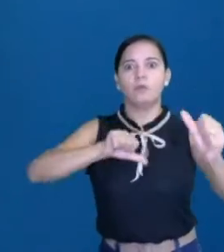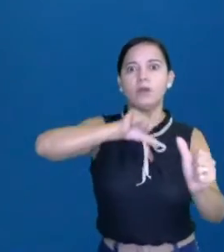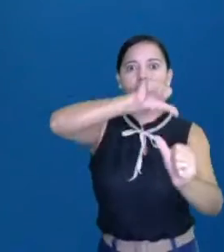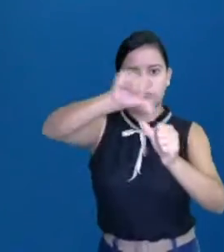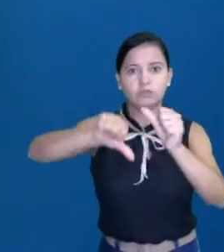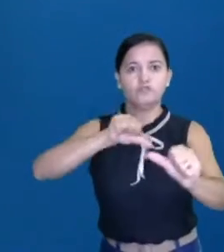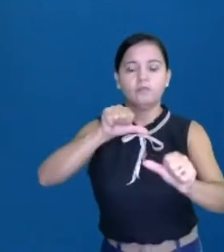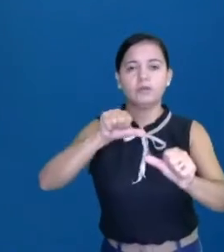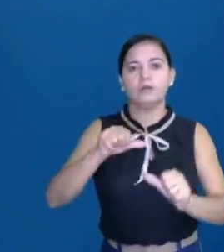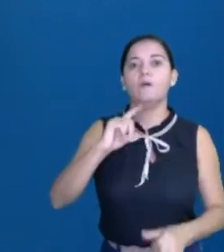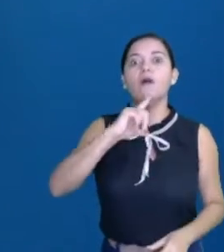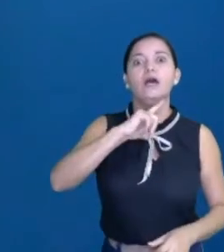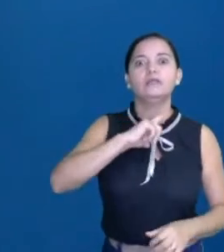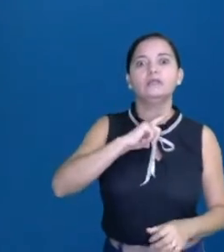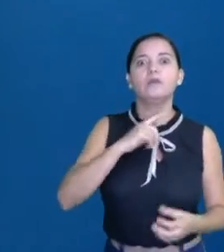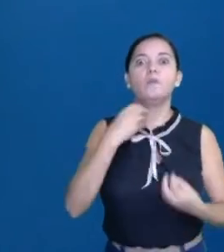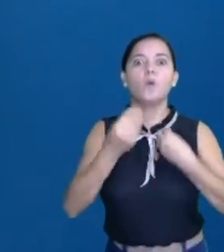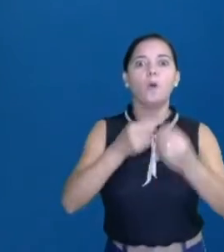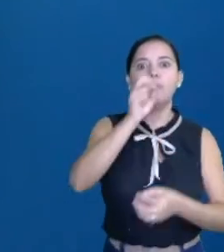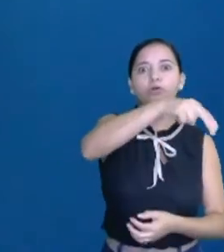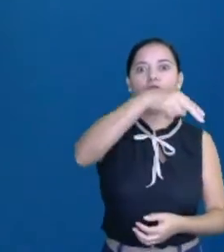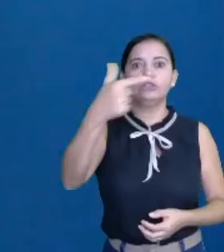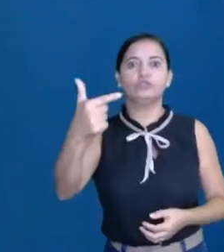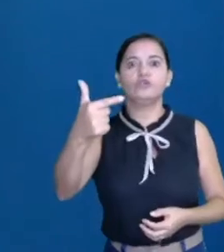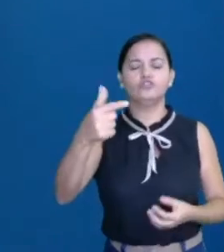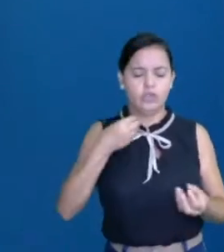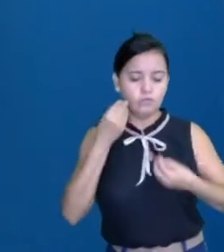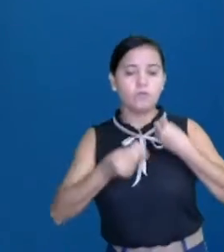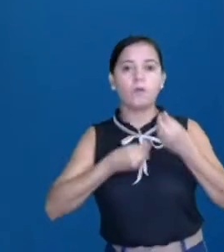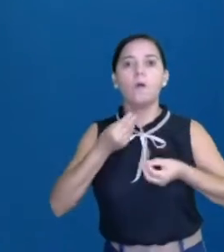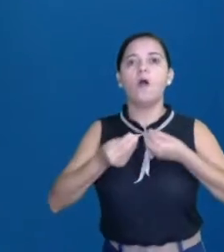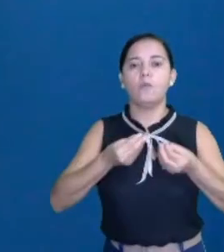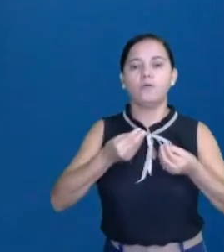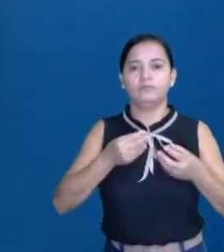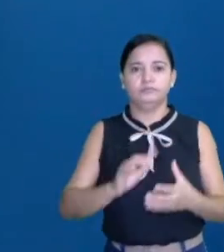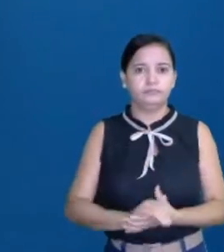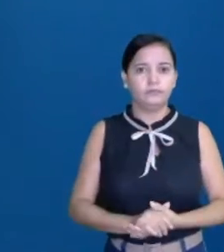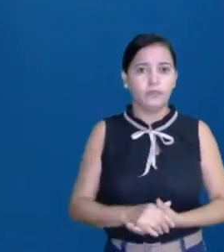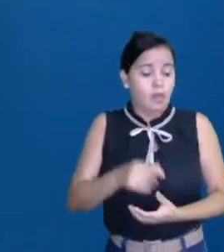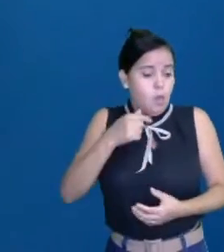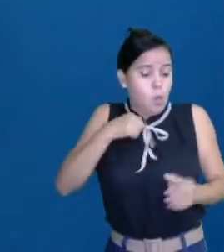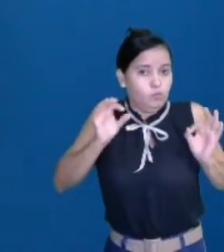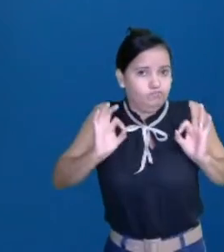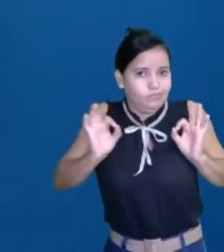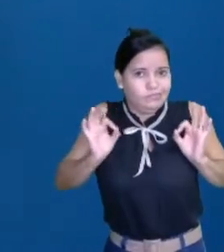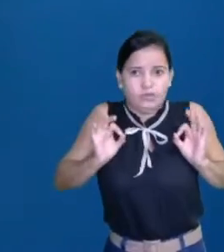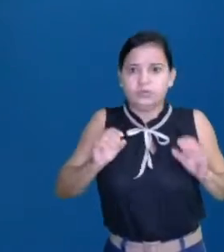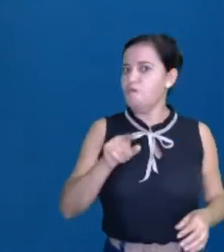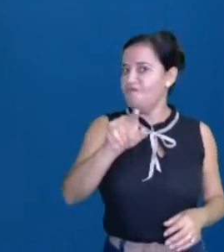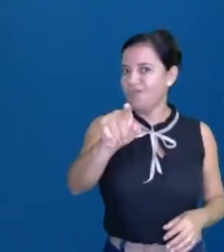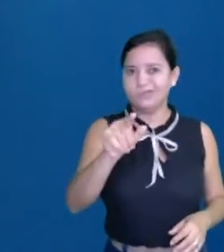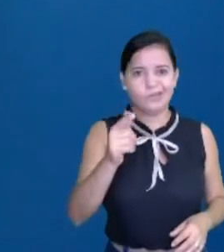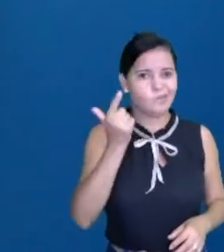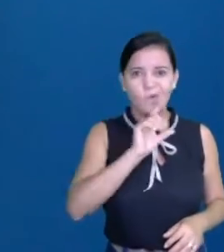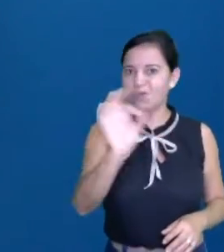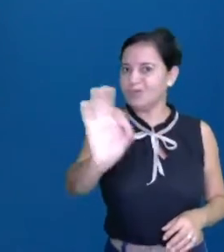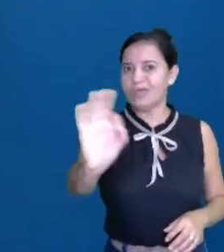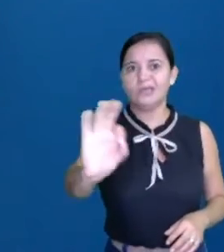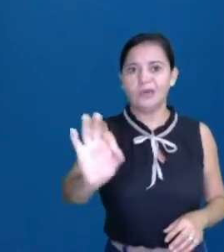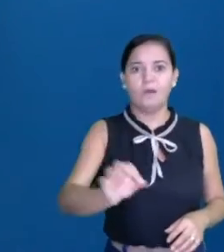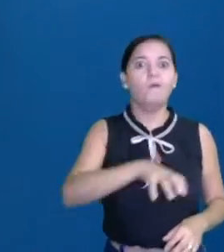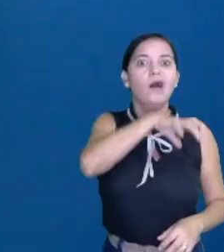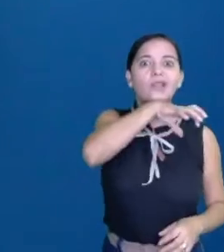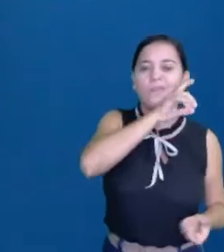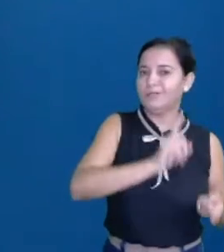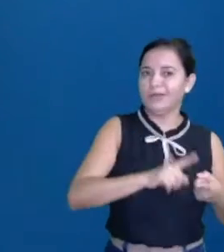uma maneira de fixar esse nitrogênio. A partir de que perspectiva? Eu não consigo fixar, você não consegue, os animais em geral não